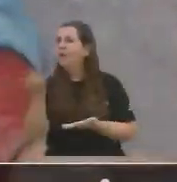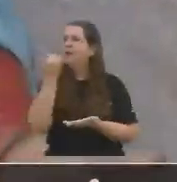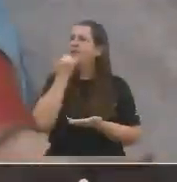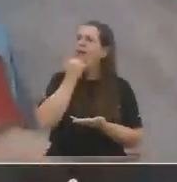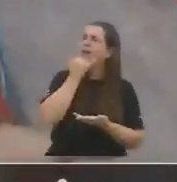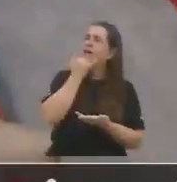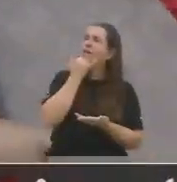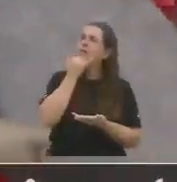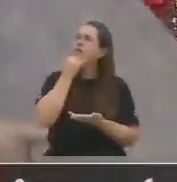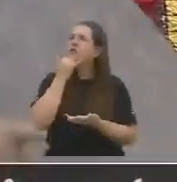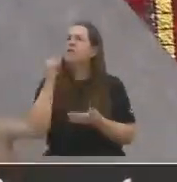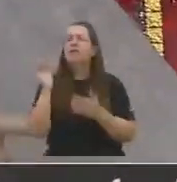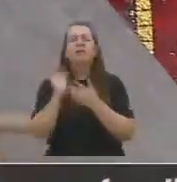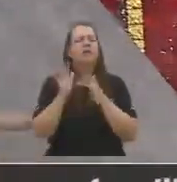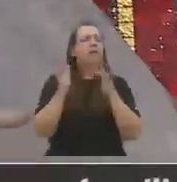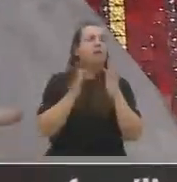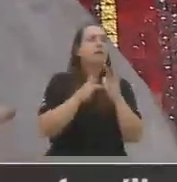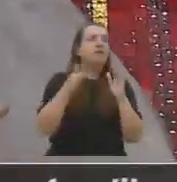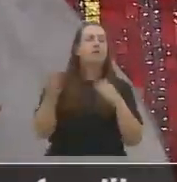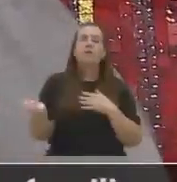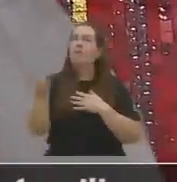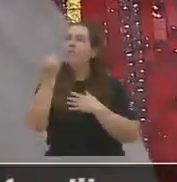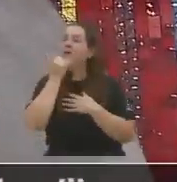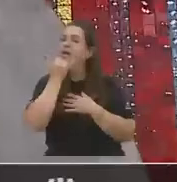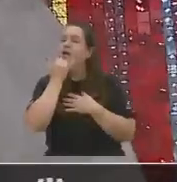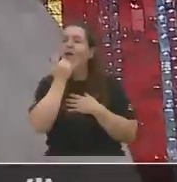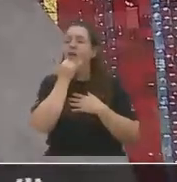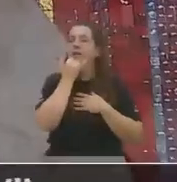Senhor, piedade, Cristo,